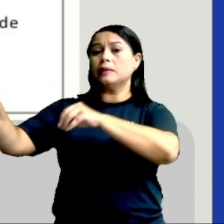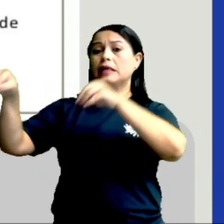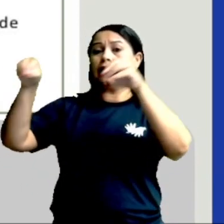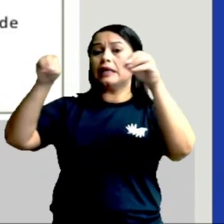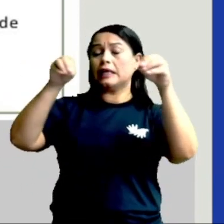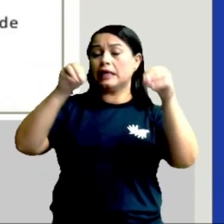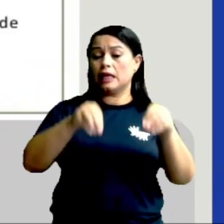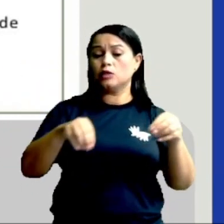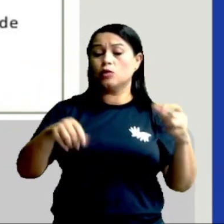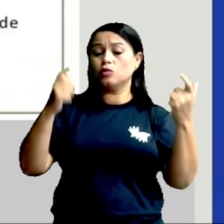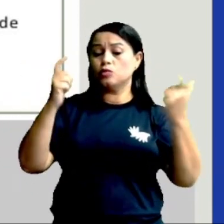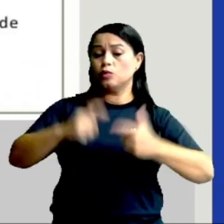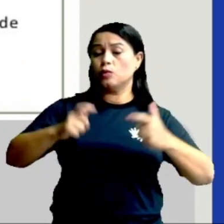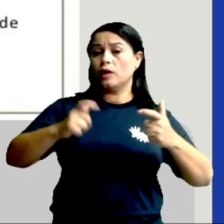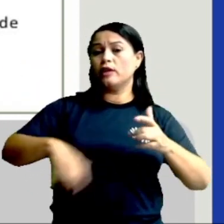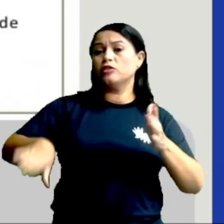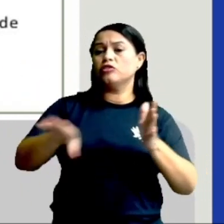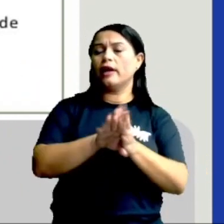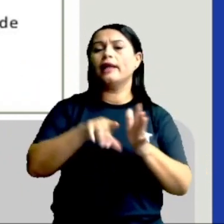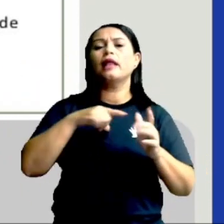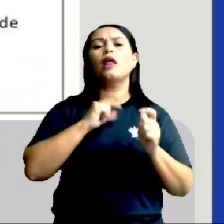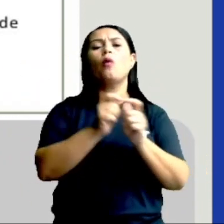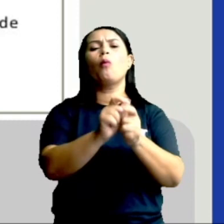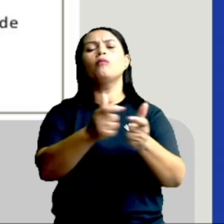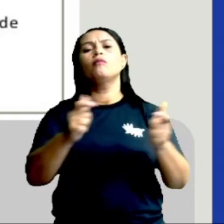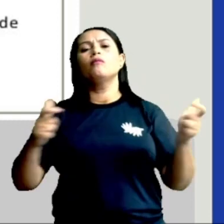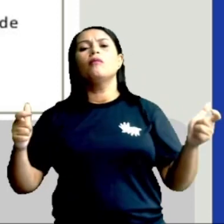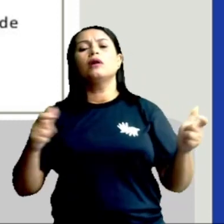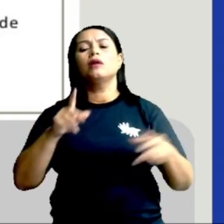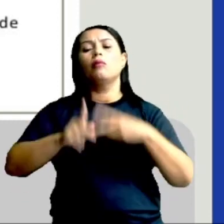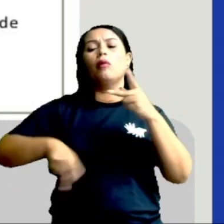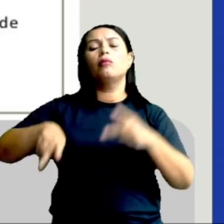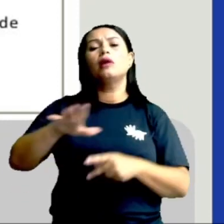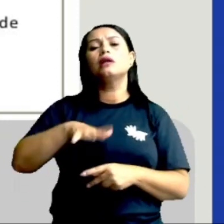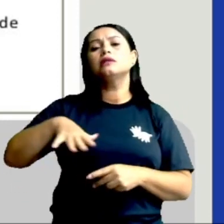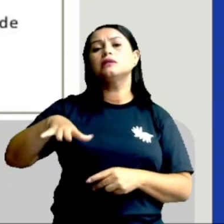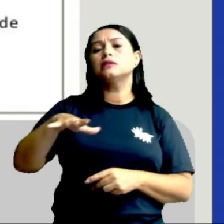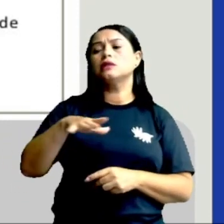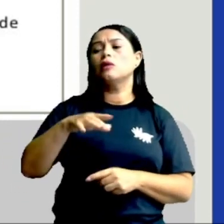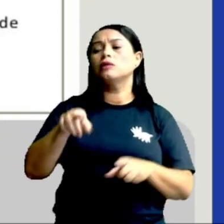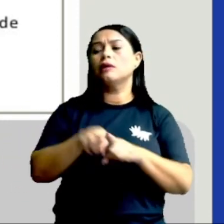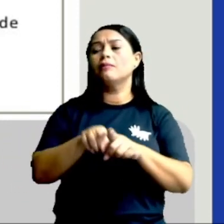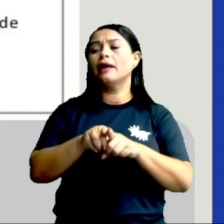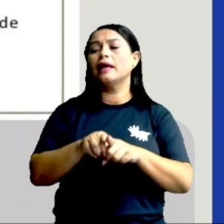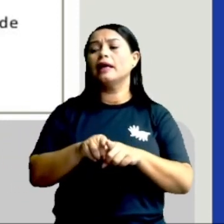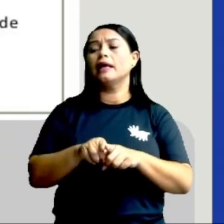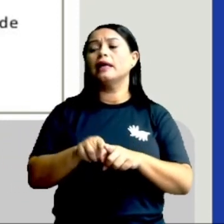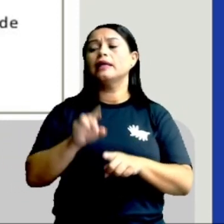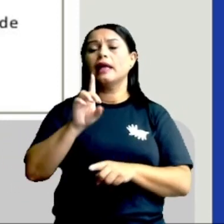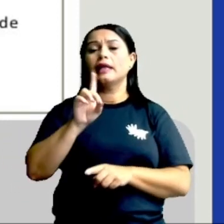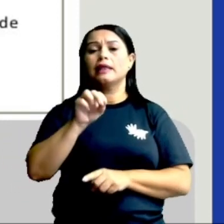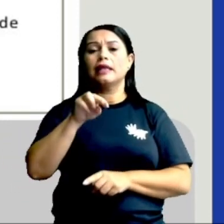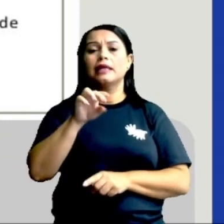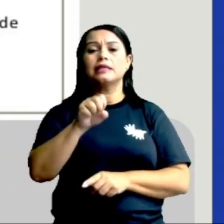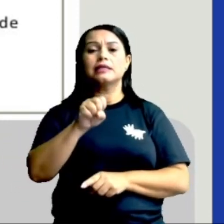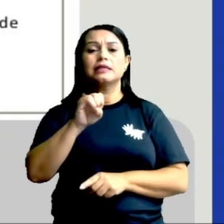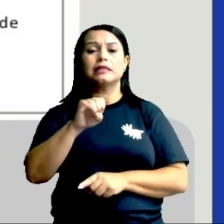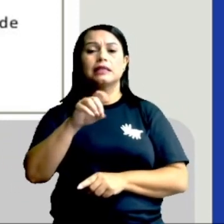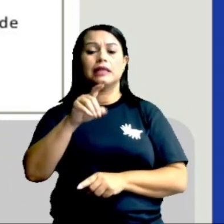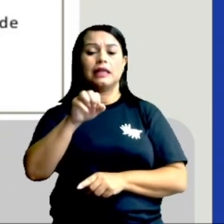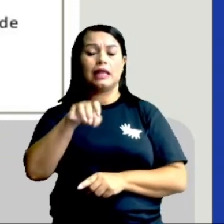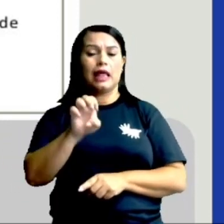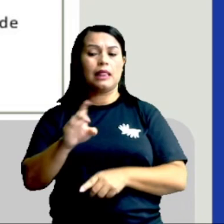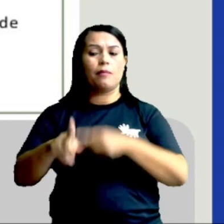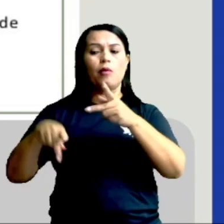parte demográfica, tem aumento da população absoluta e da densidade populacional, o rejuvenescimento